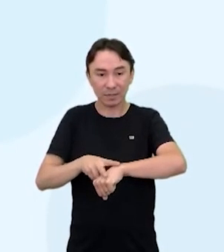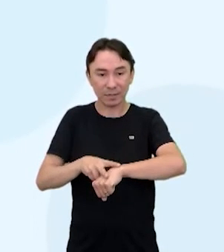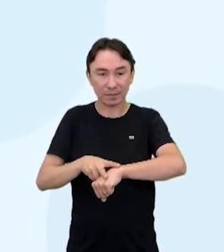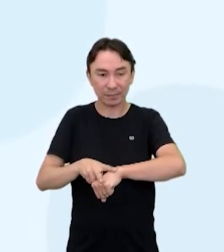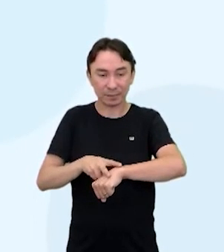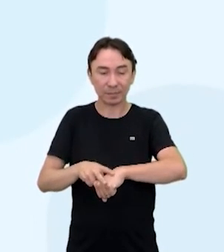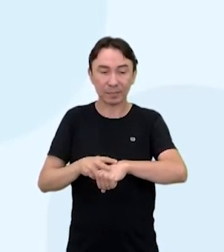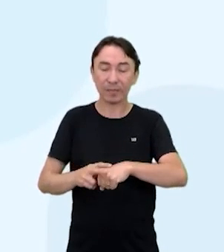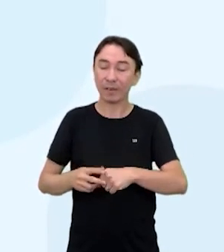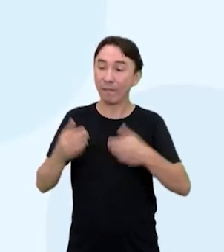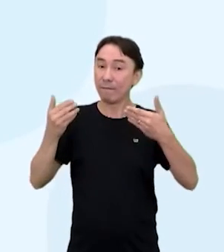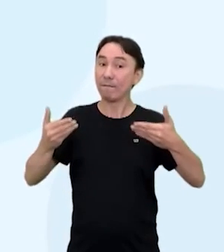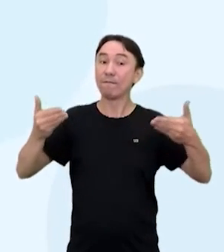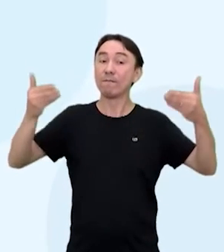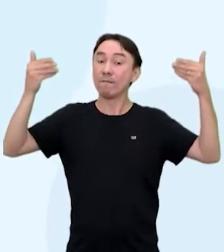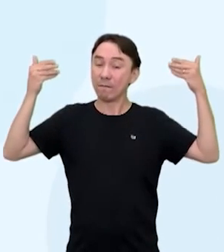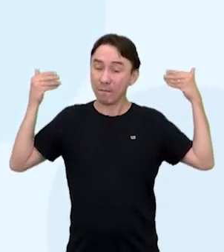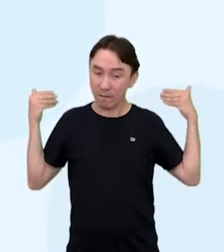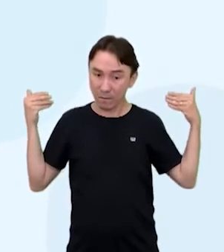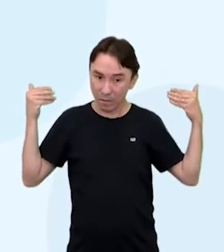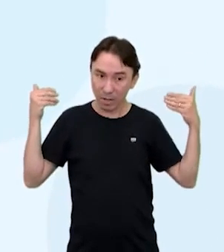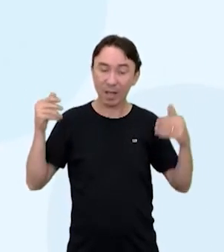Ao fundo, tudo